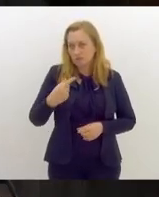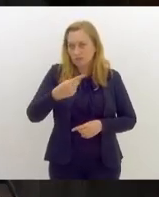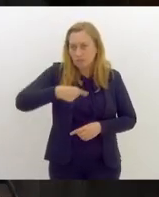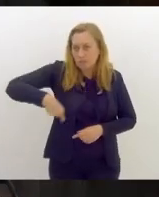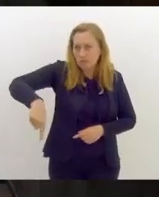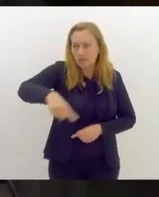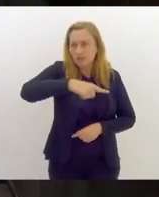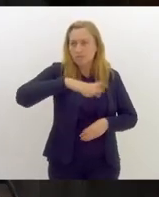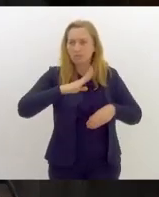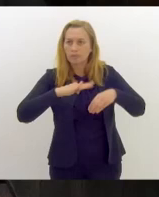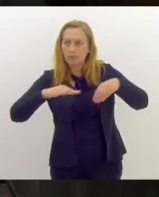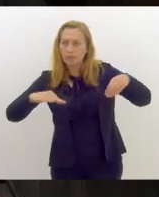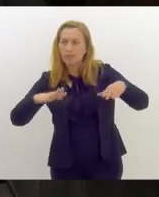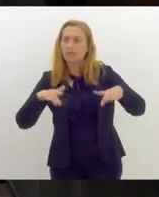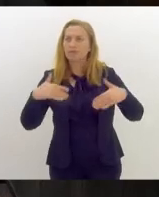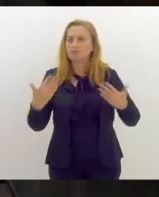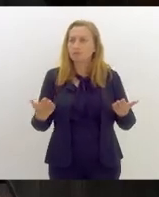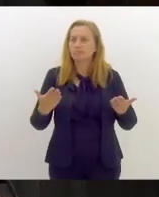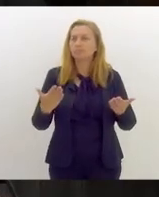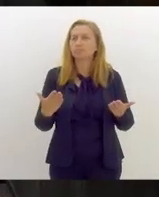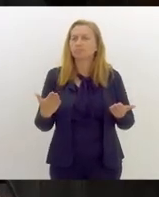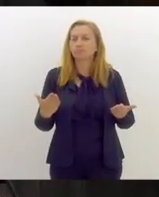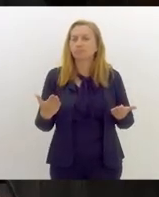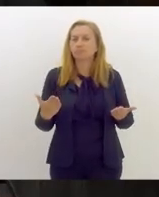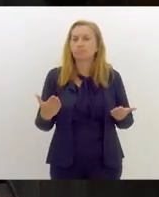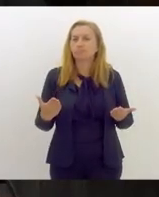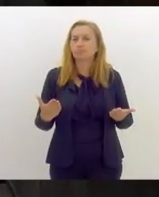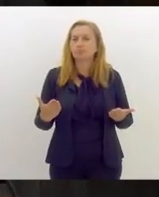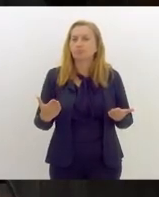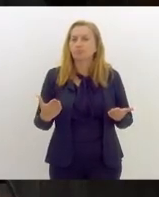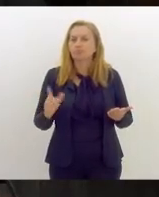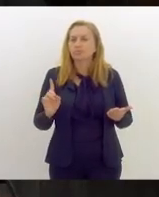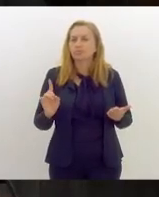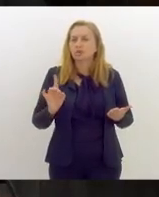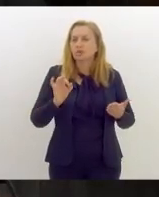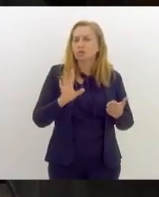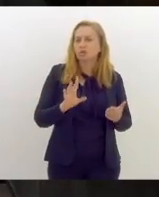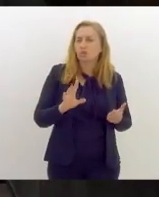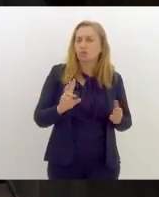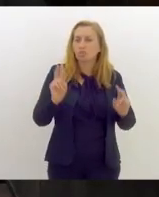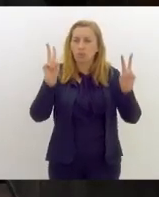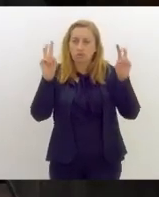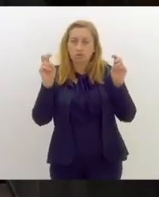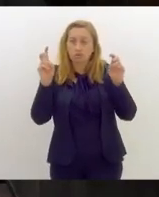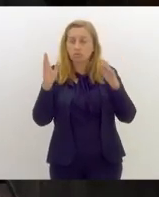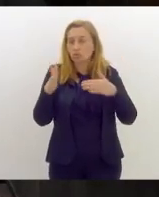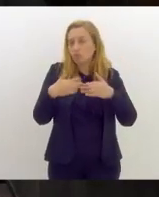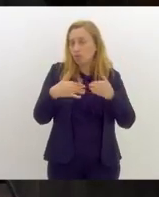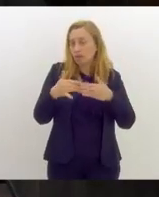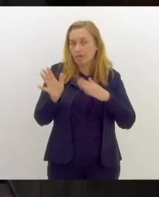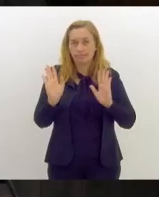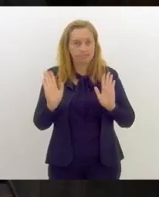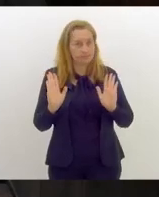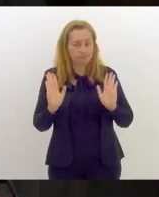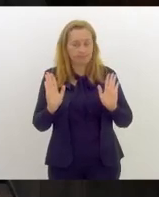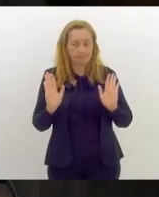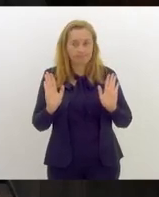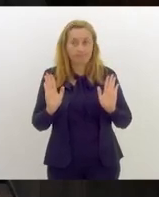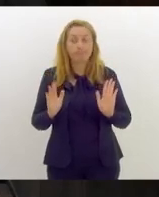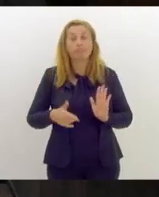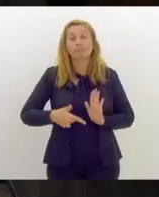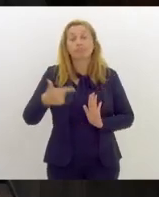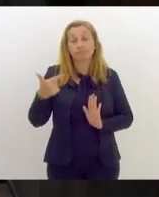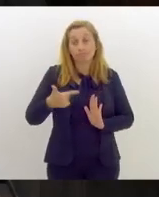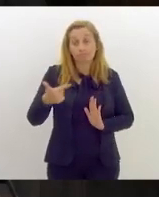Baía de Guanabara é portanto não se trata de um bioma qualquer não se trata de uma Baía qualquer segundo